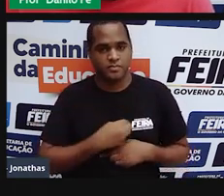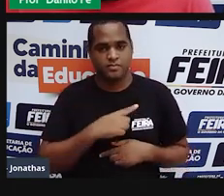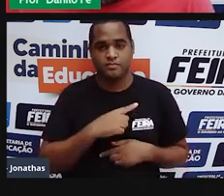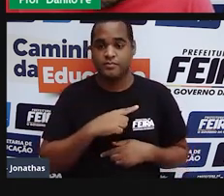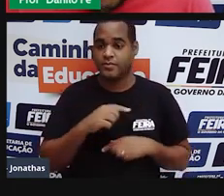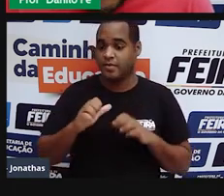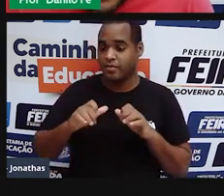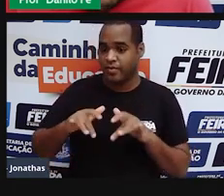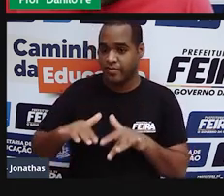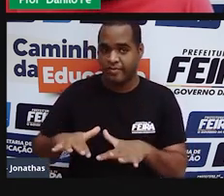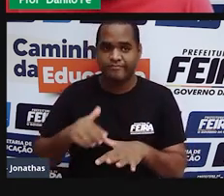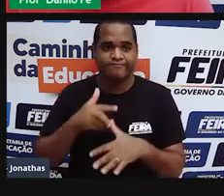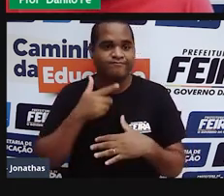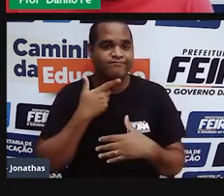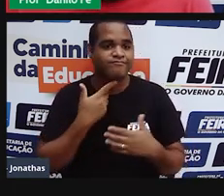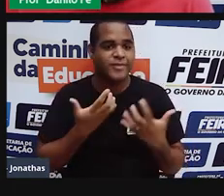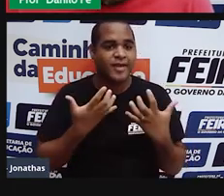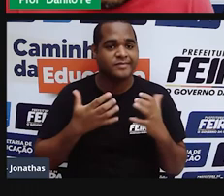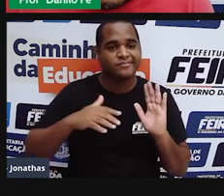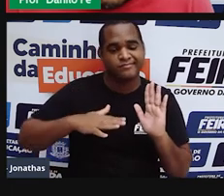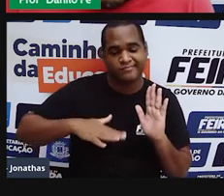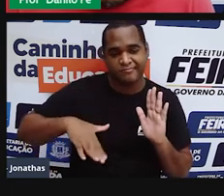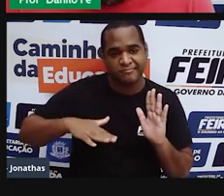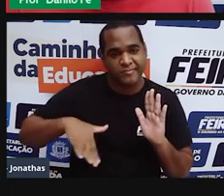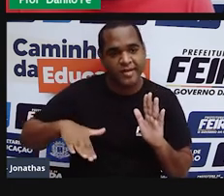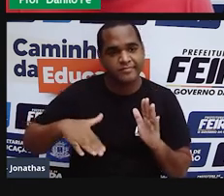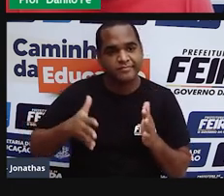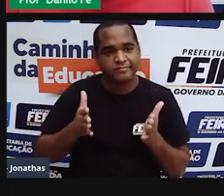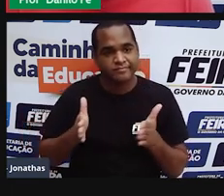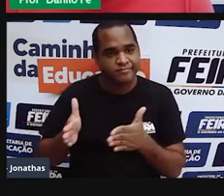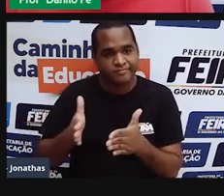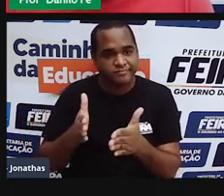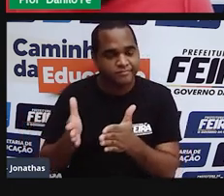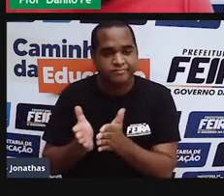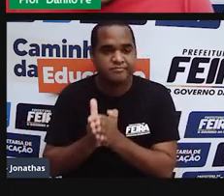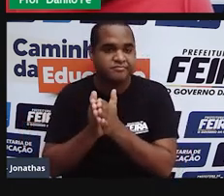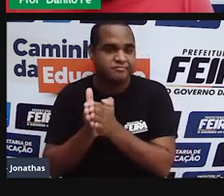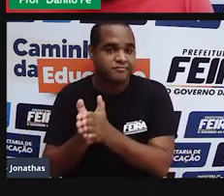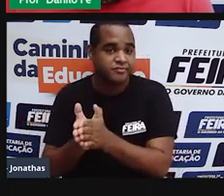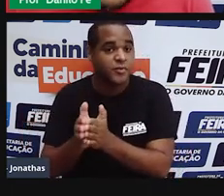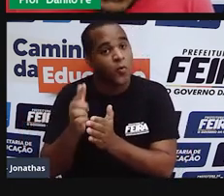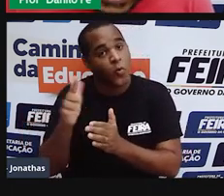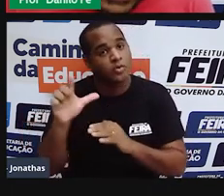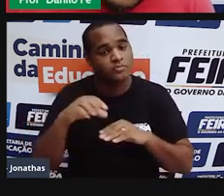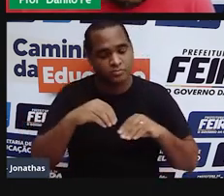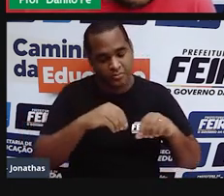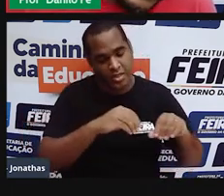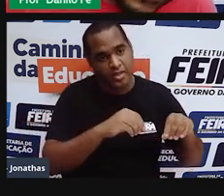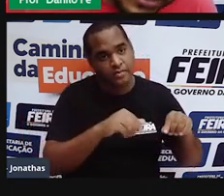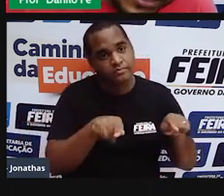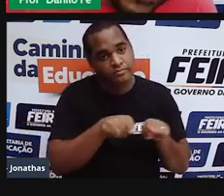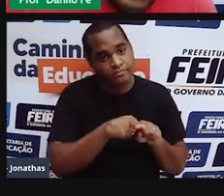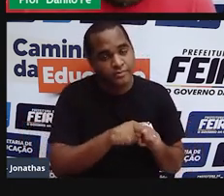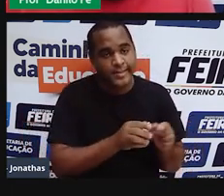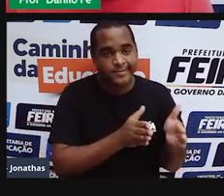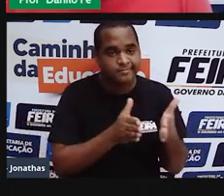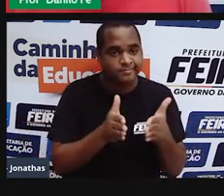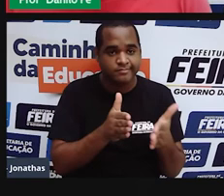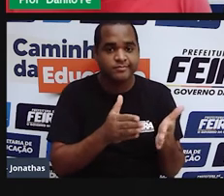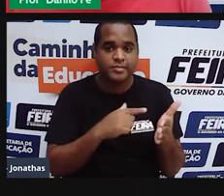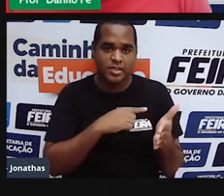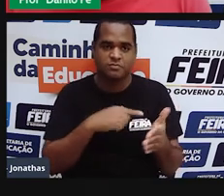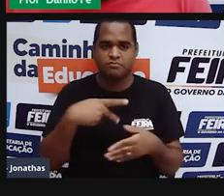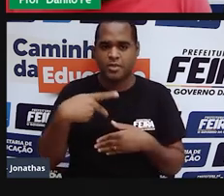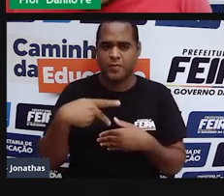um as pessoal mar explicar isso após grandes batalhas e músculos